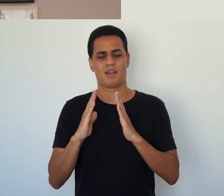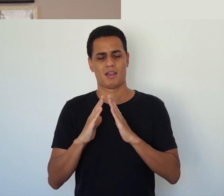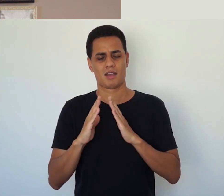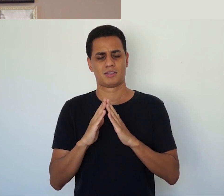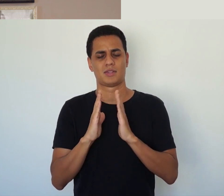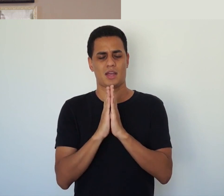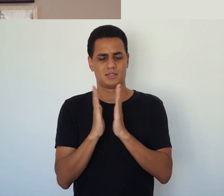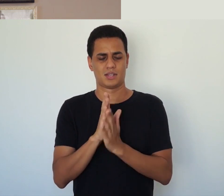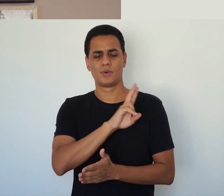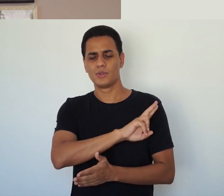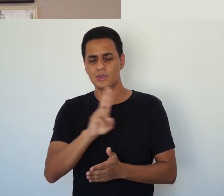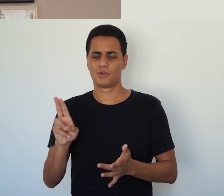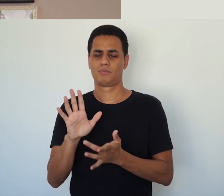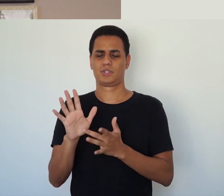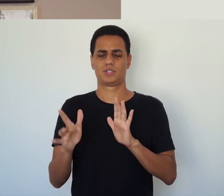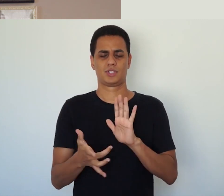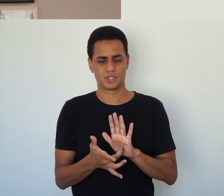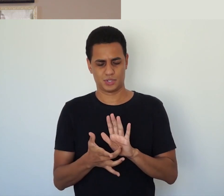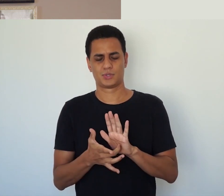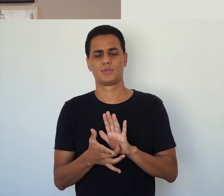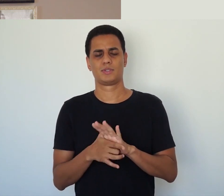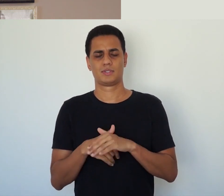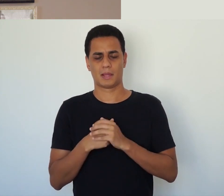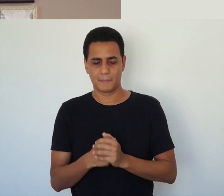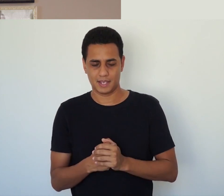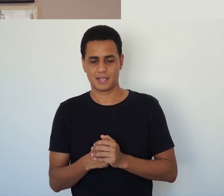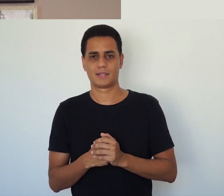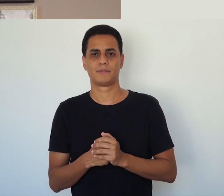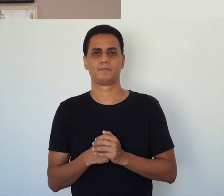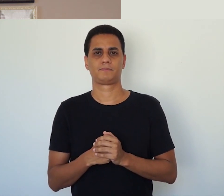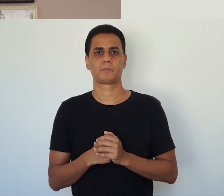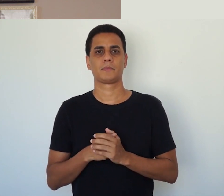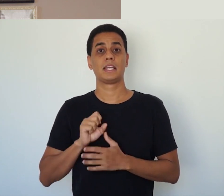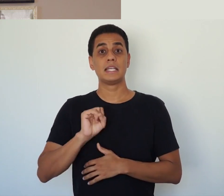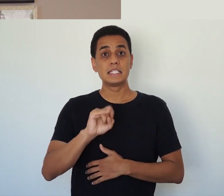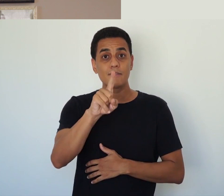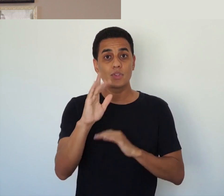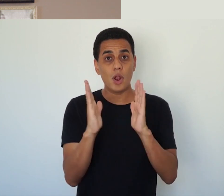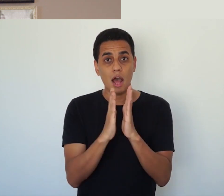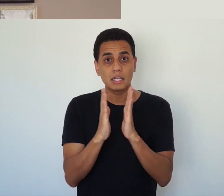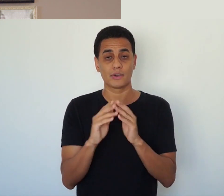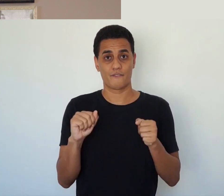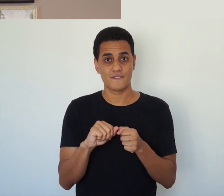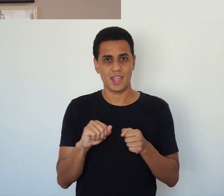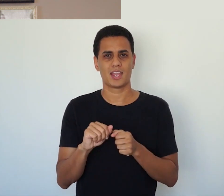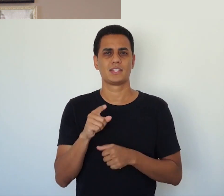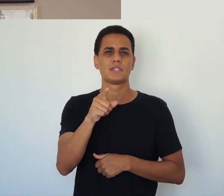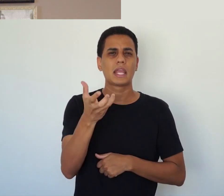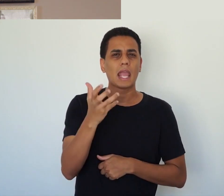dessas pessoas a partir desta palavra. É a nossa oração em nome de Jesus.